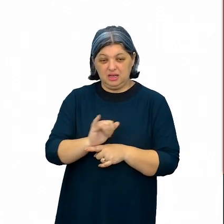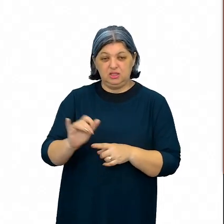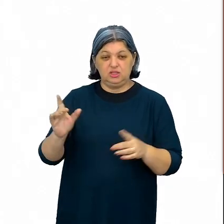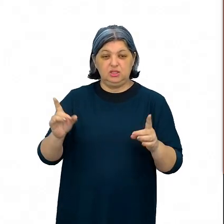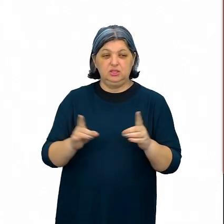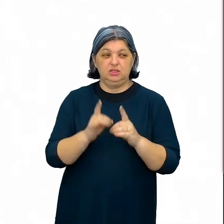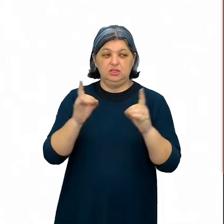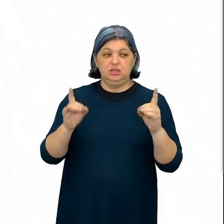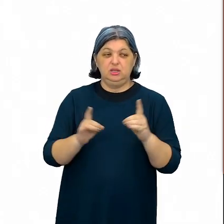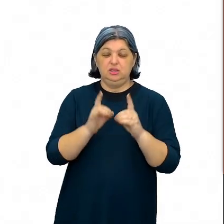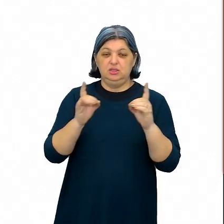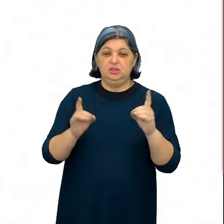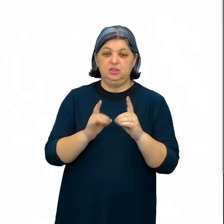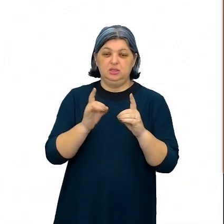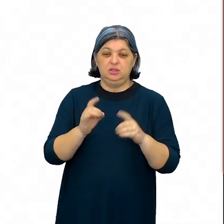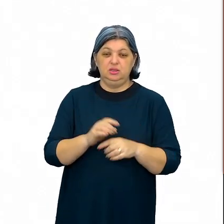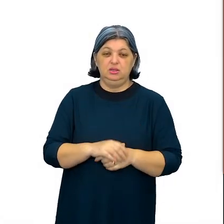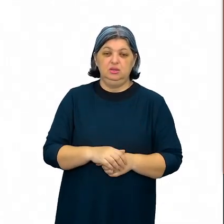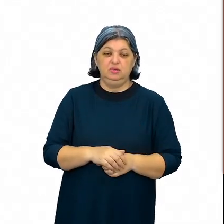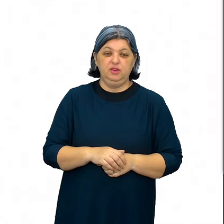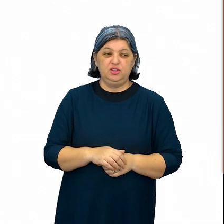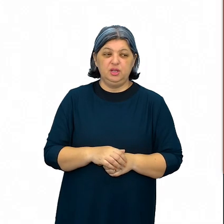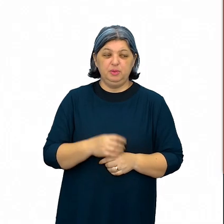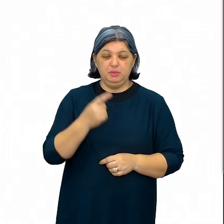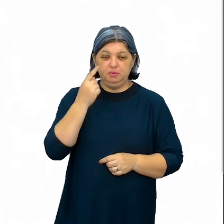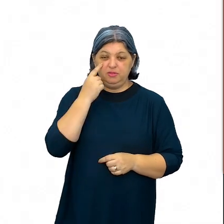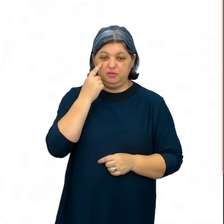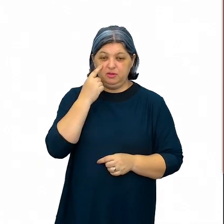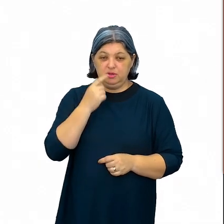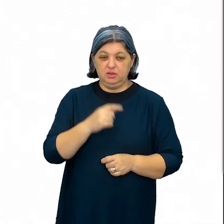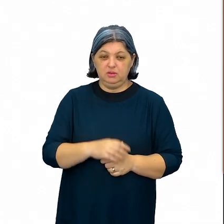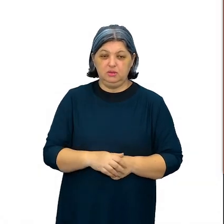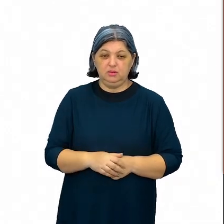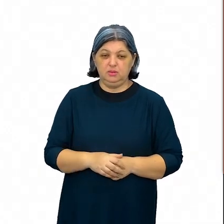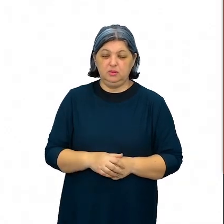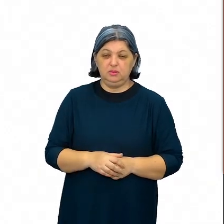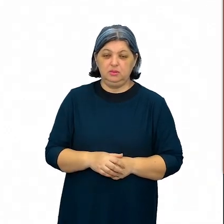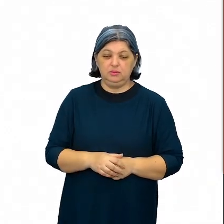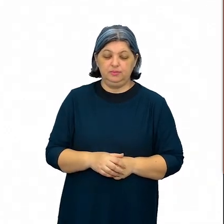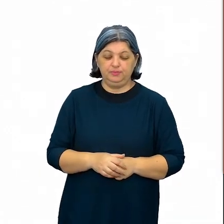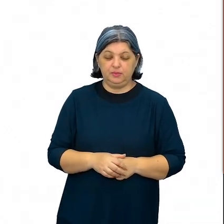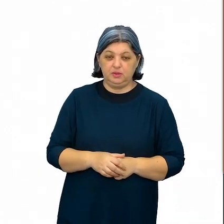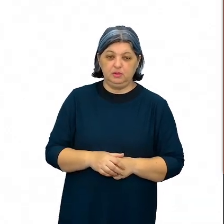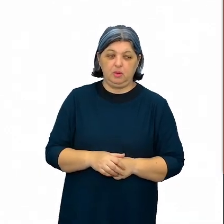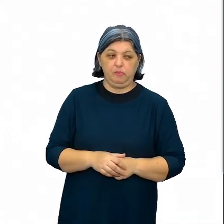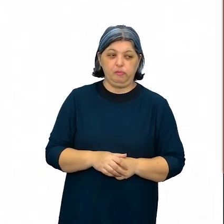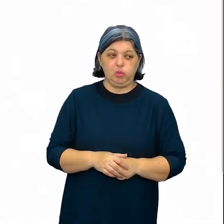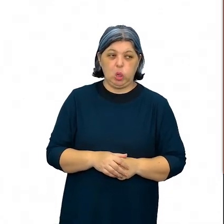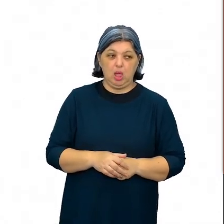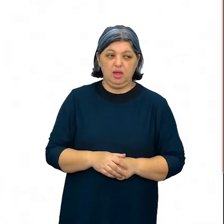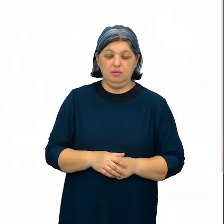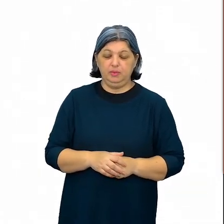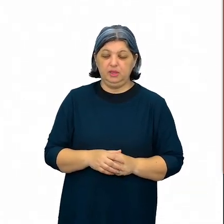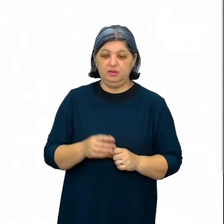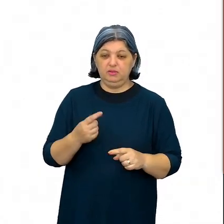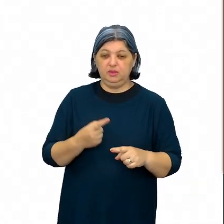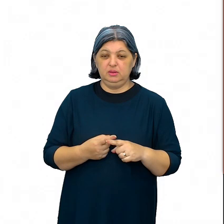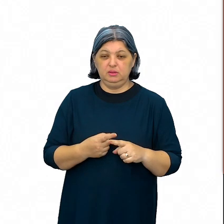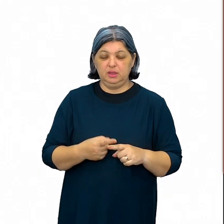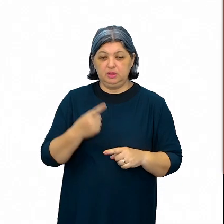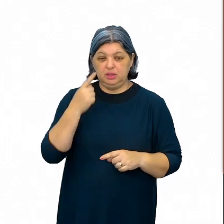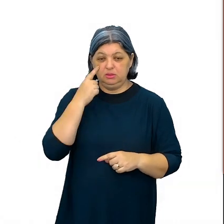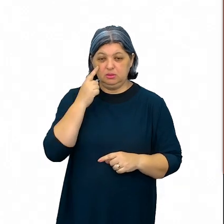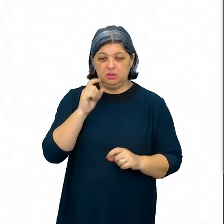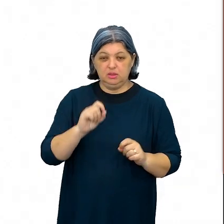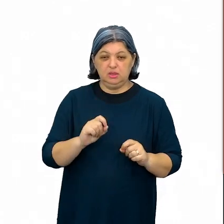vezes pedagógicas né E até de recursos é físico os mesmos materiais manipular visitas e tal